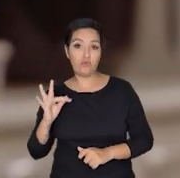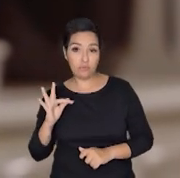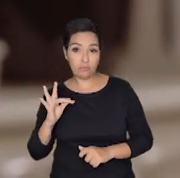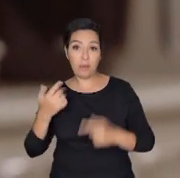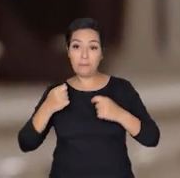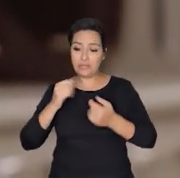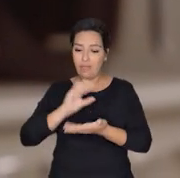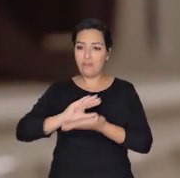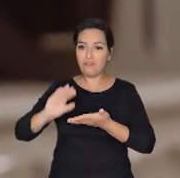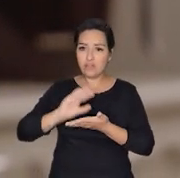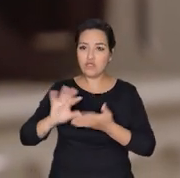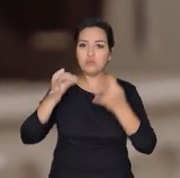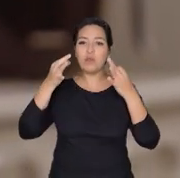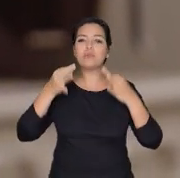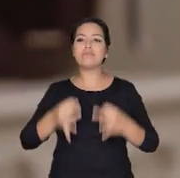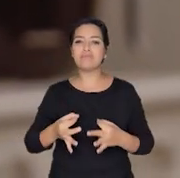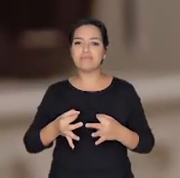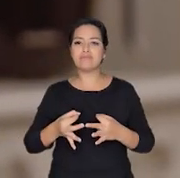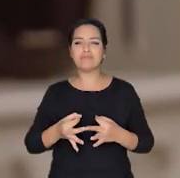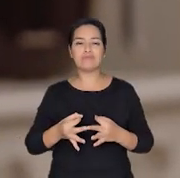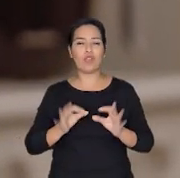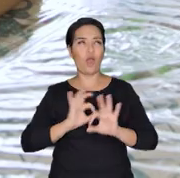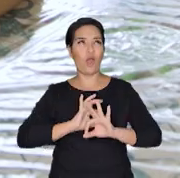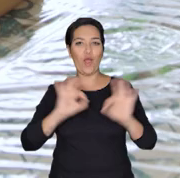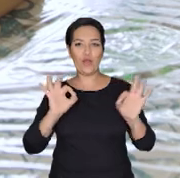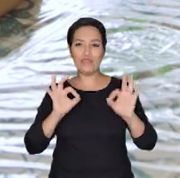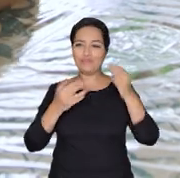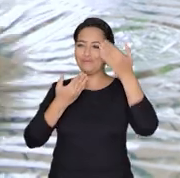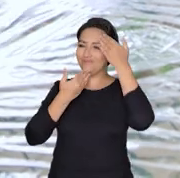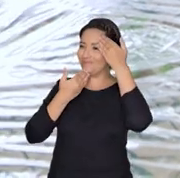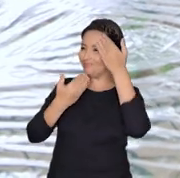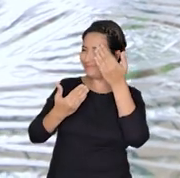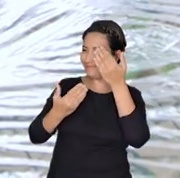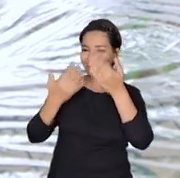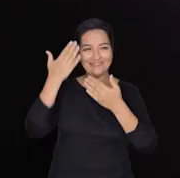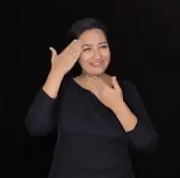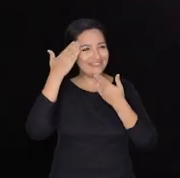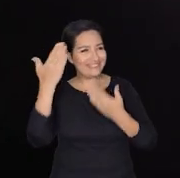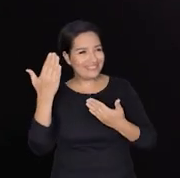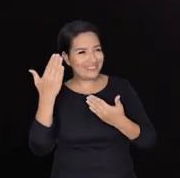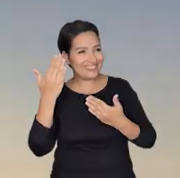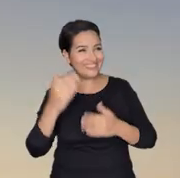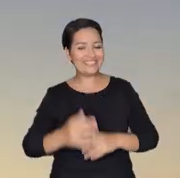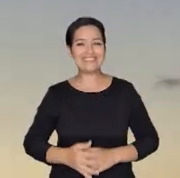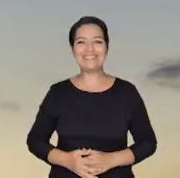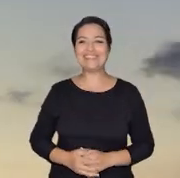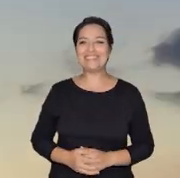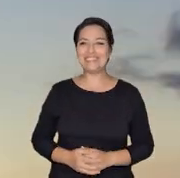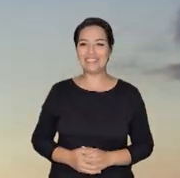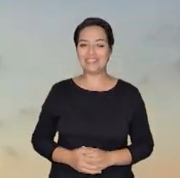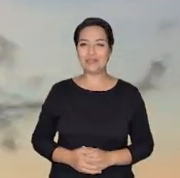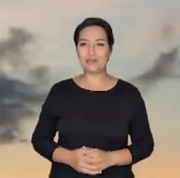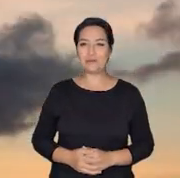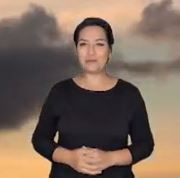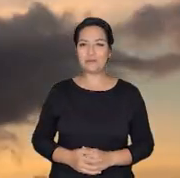para trazer dignidade de volta. Que ótimo. Obrigado. Obrigado a você.